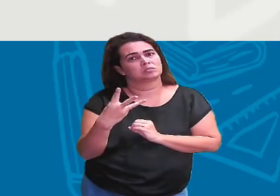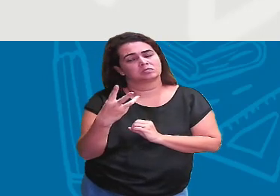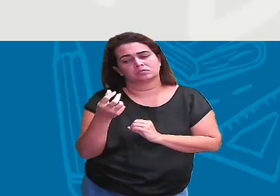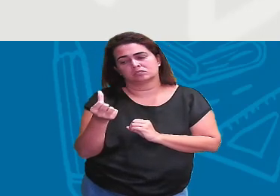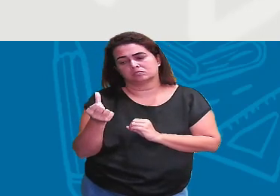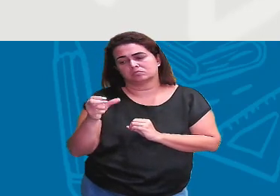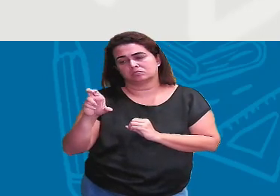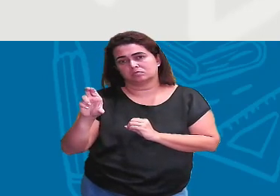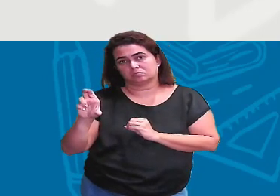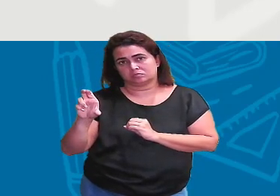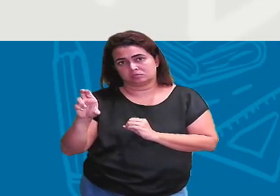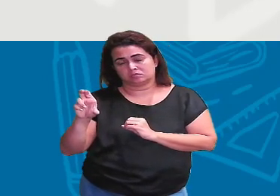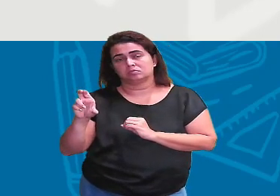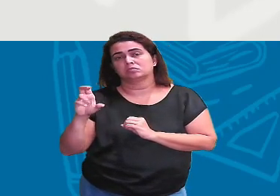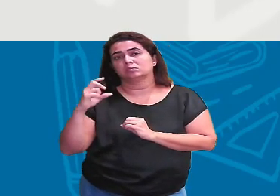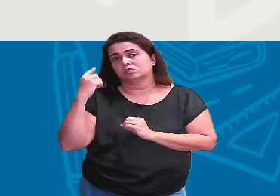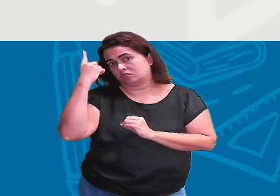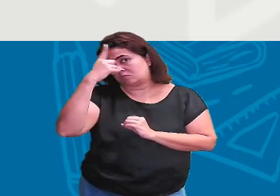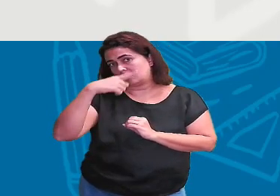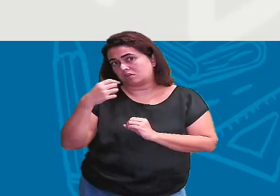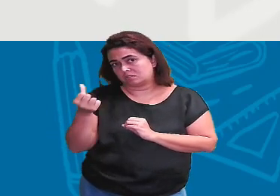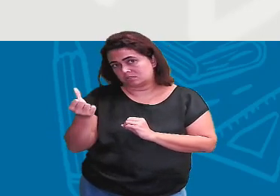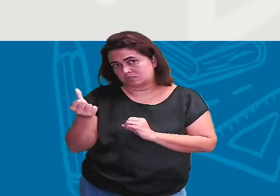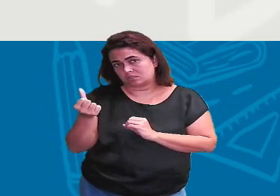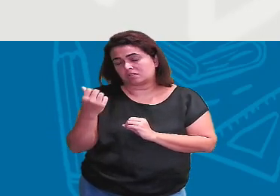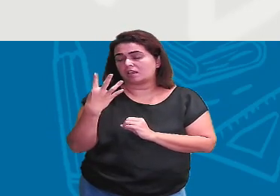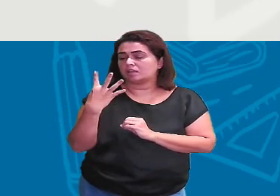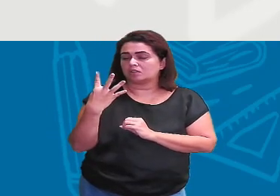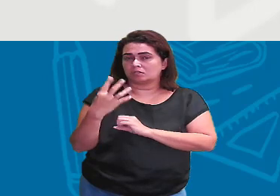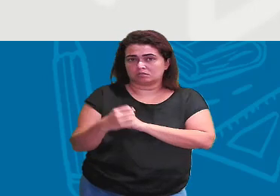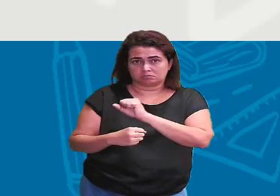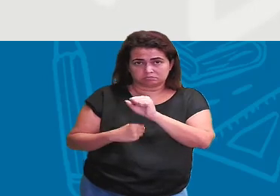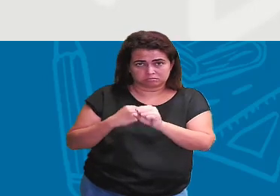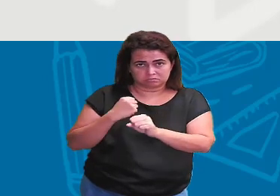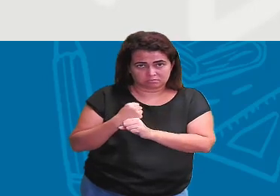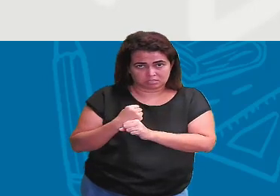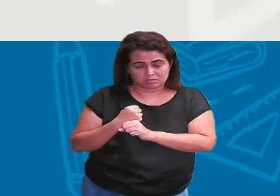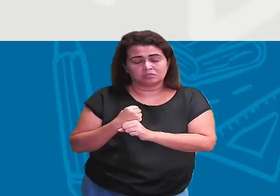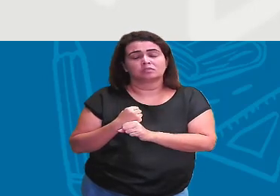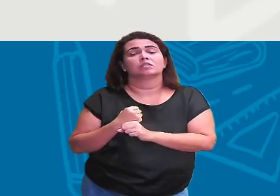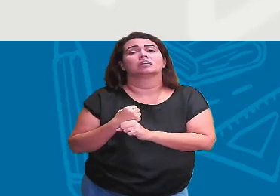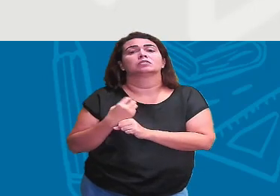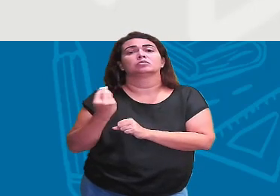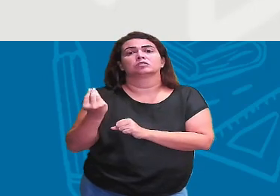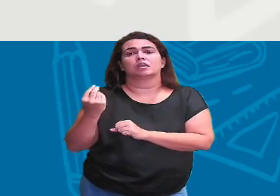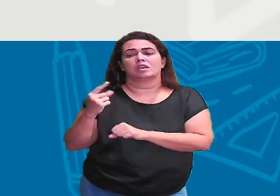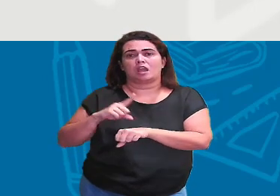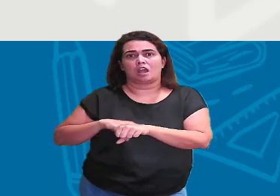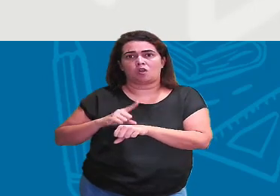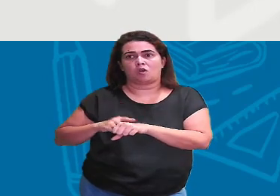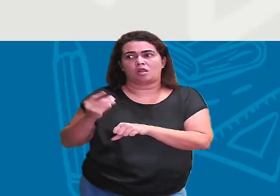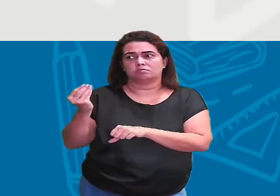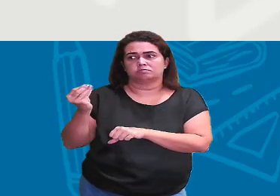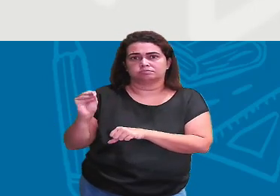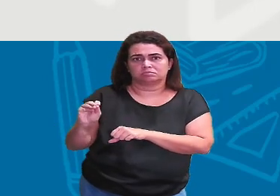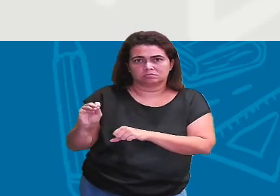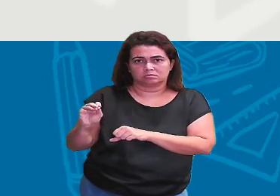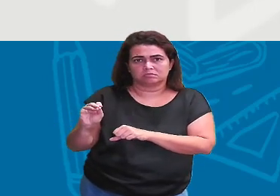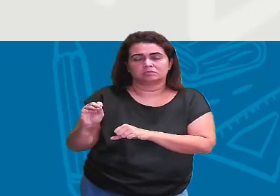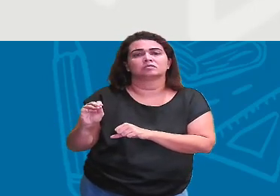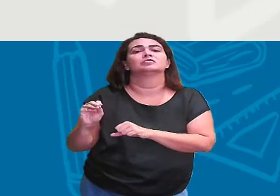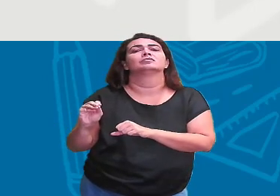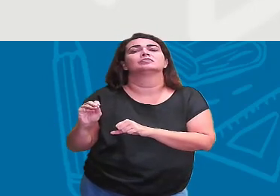mais um dia, né? 6, 12, 18, aí 24 horas completa um dia. Então